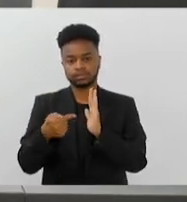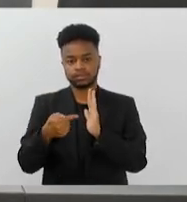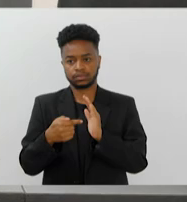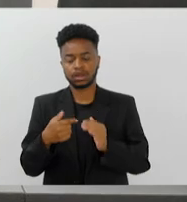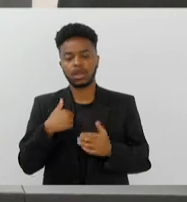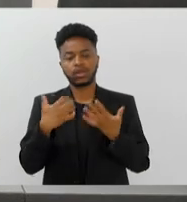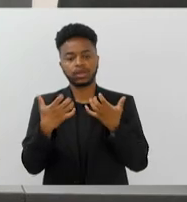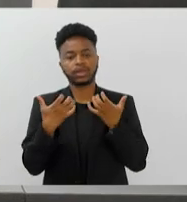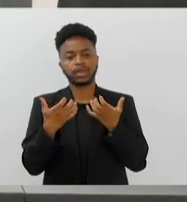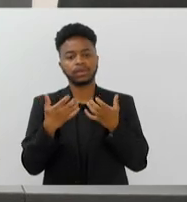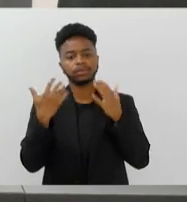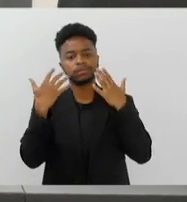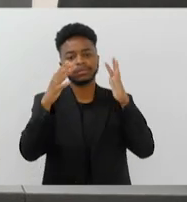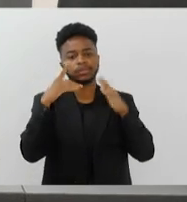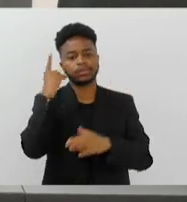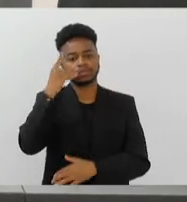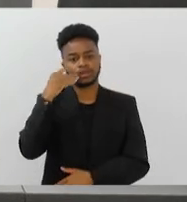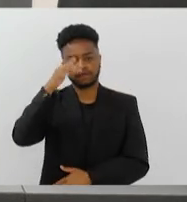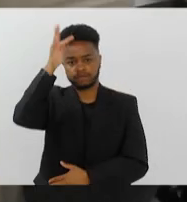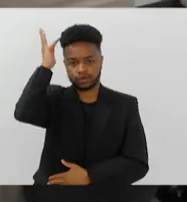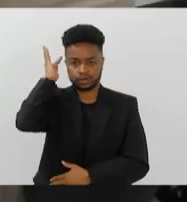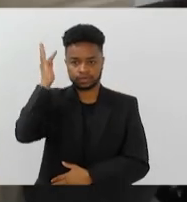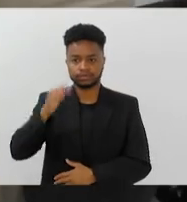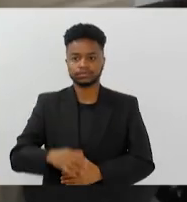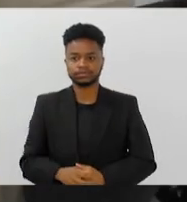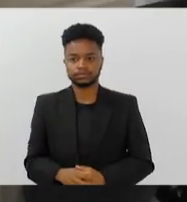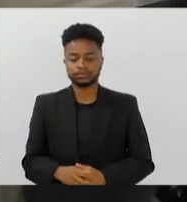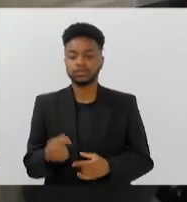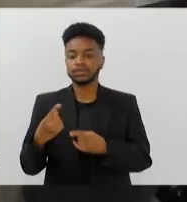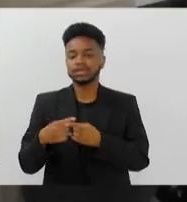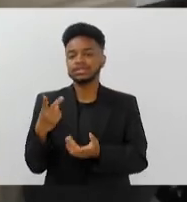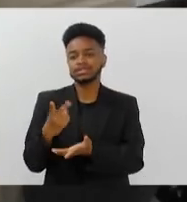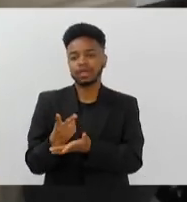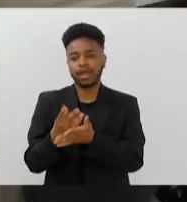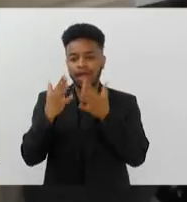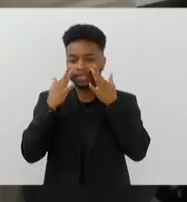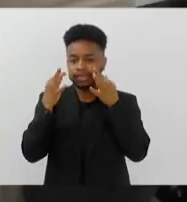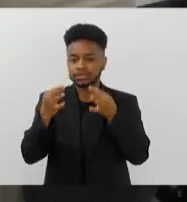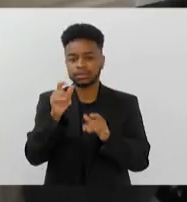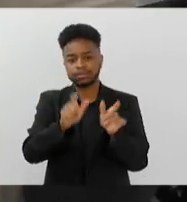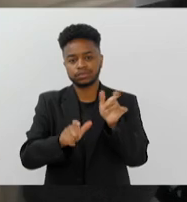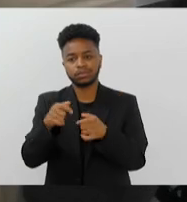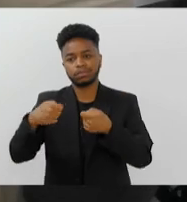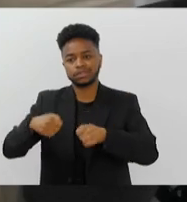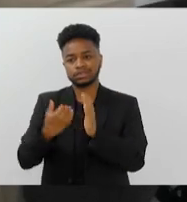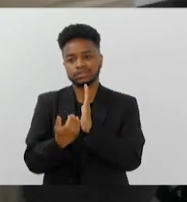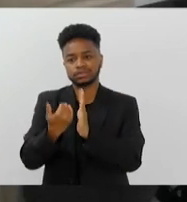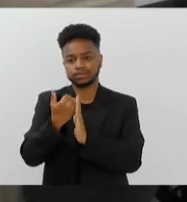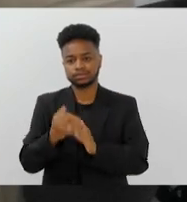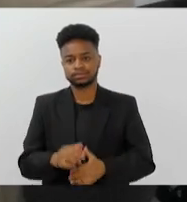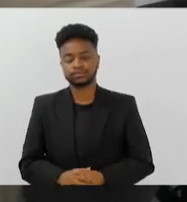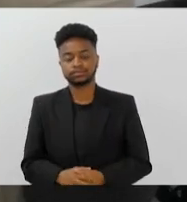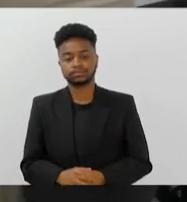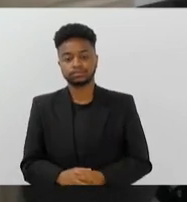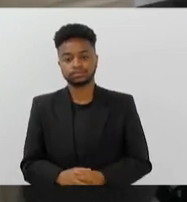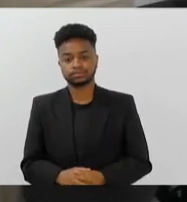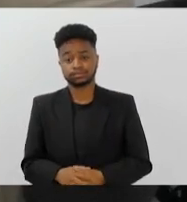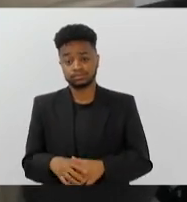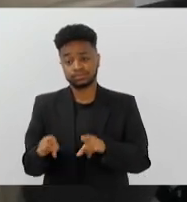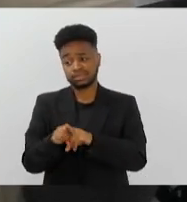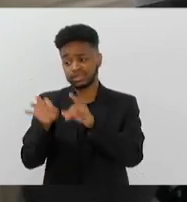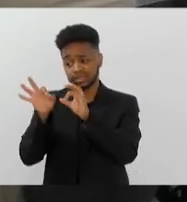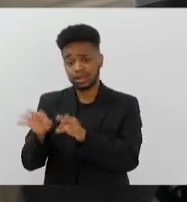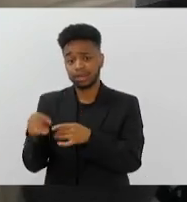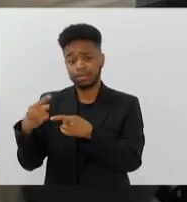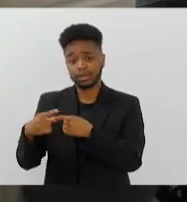só dar os parabéns ao deputado Fred Pacheco, sempre olhando para quem precisa. Não, é absolutamente injusto, né?